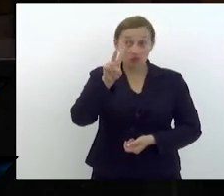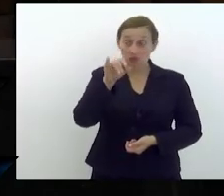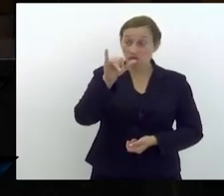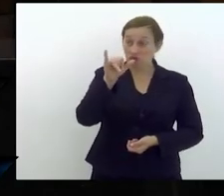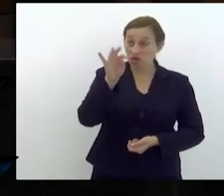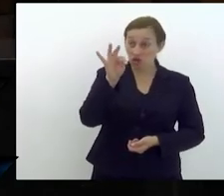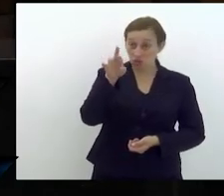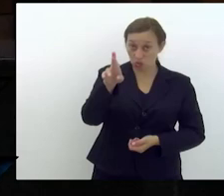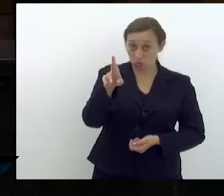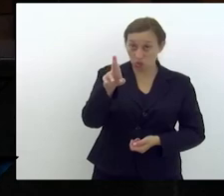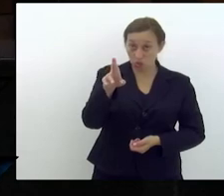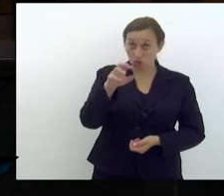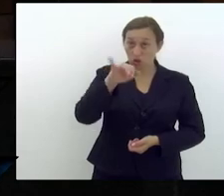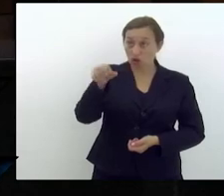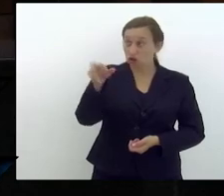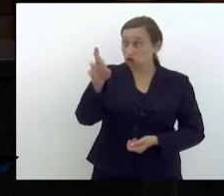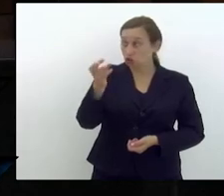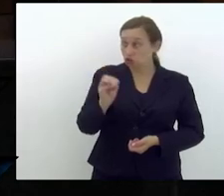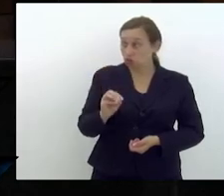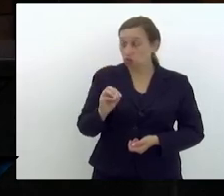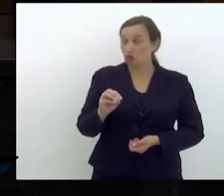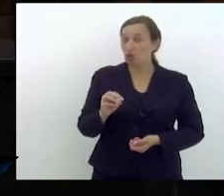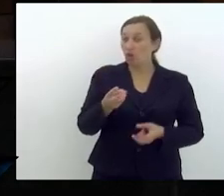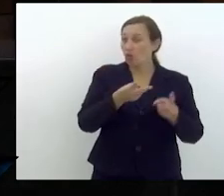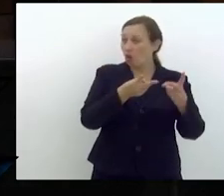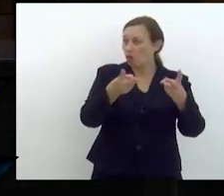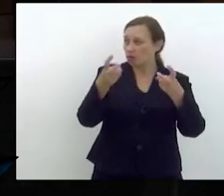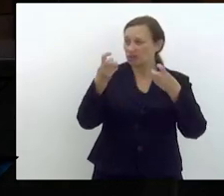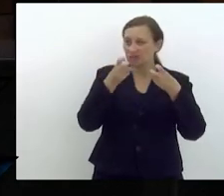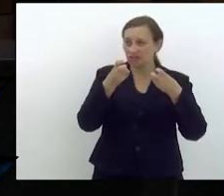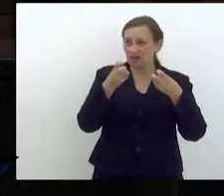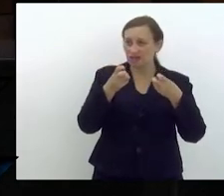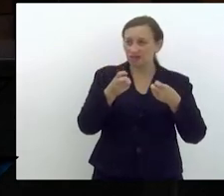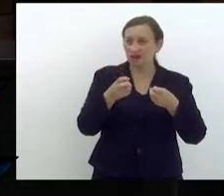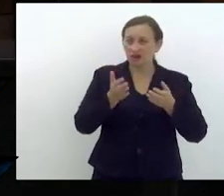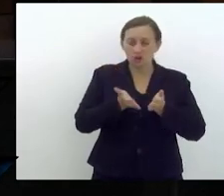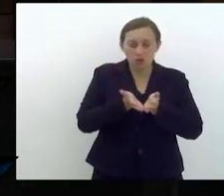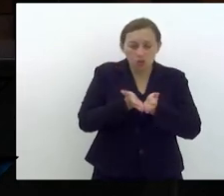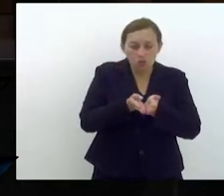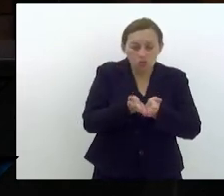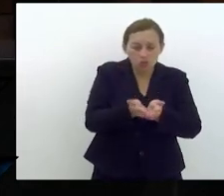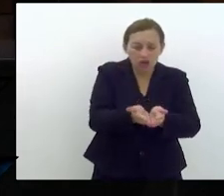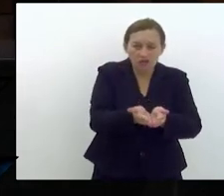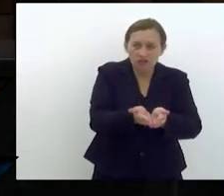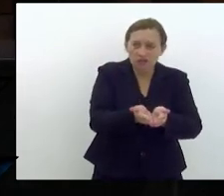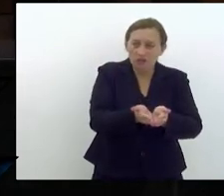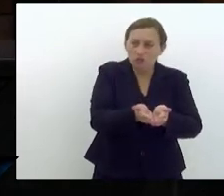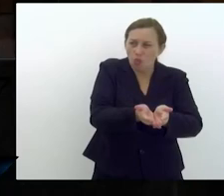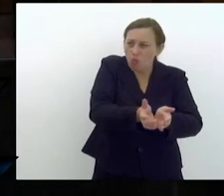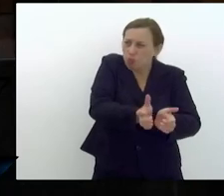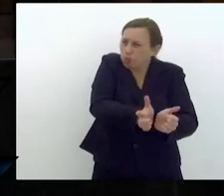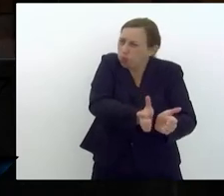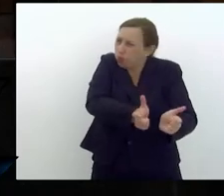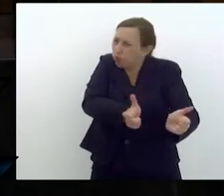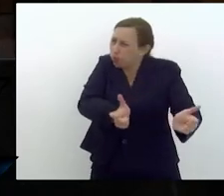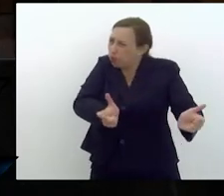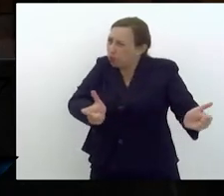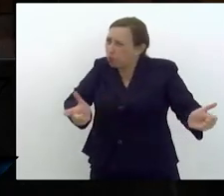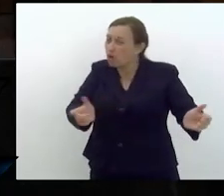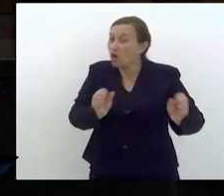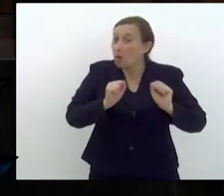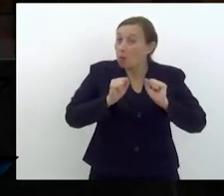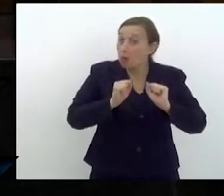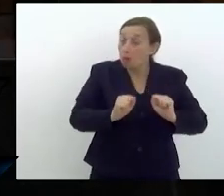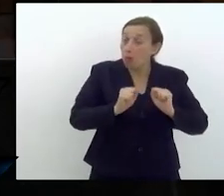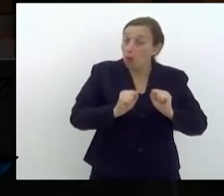Júnior verificar que um navio daquela tonelagem possa